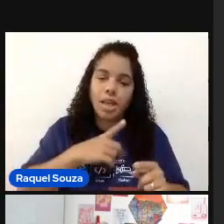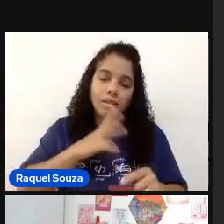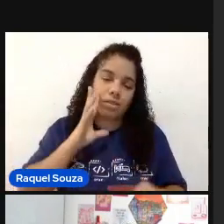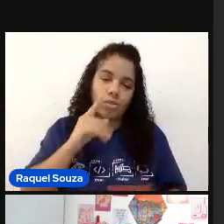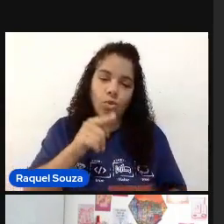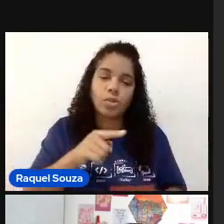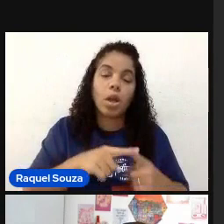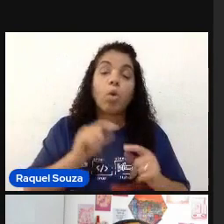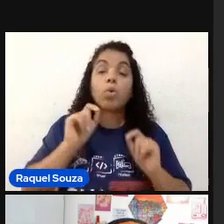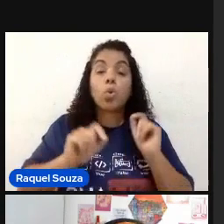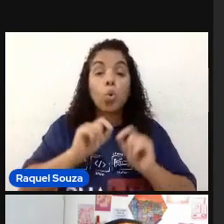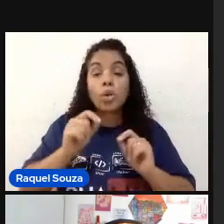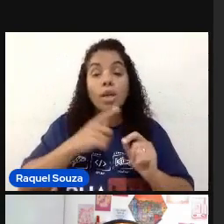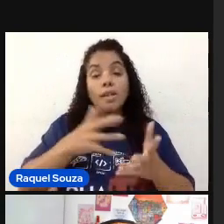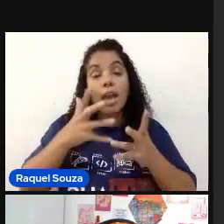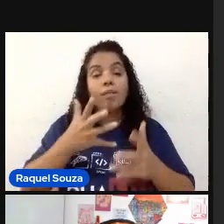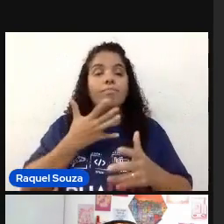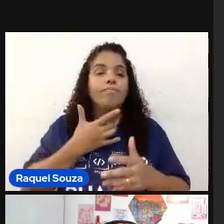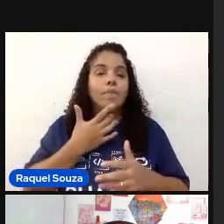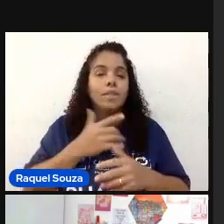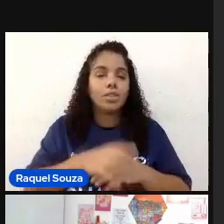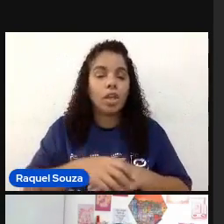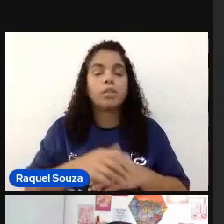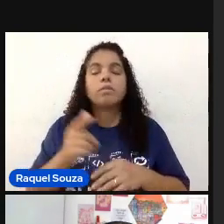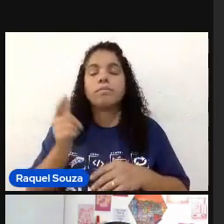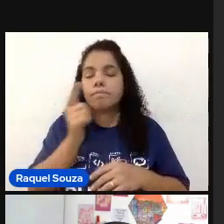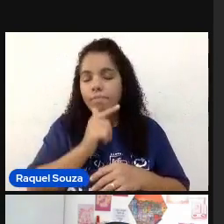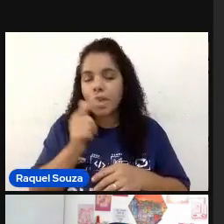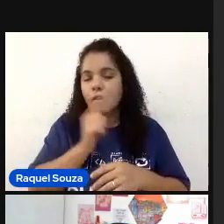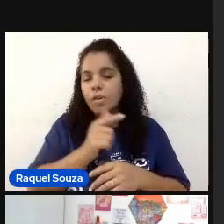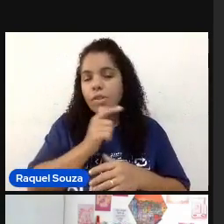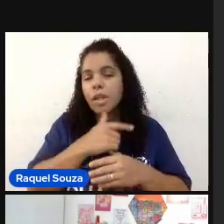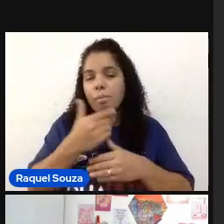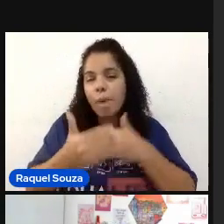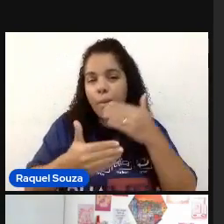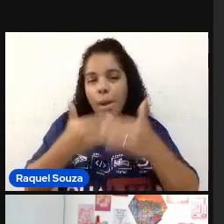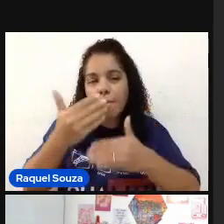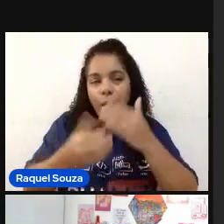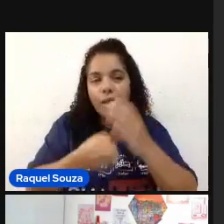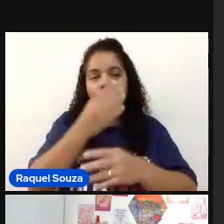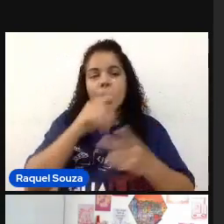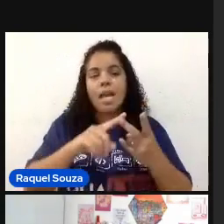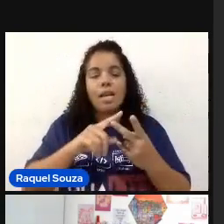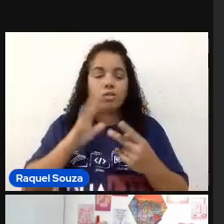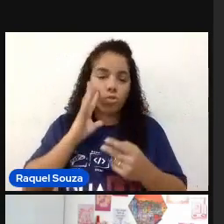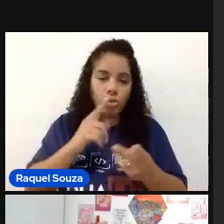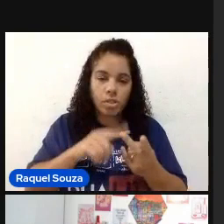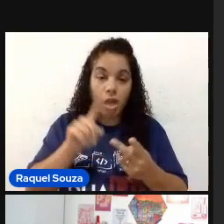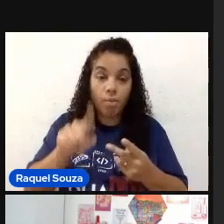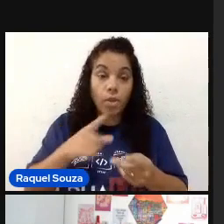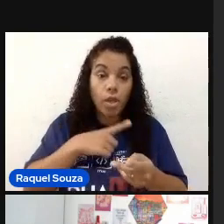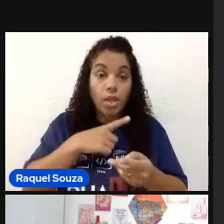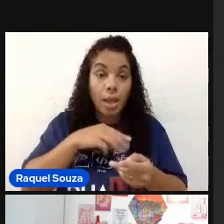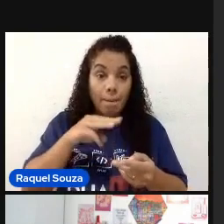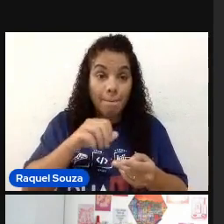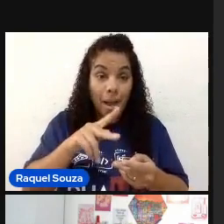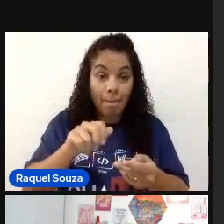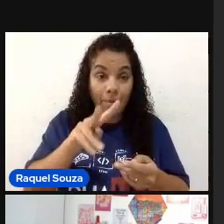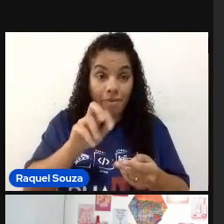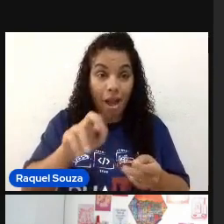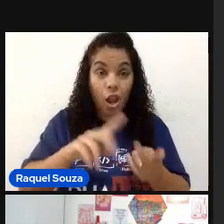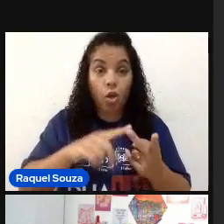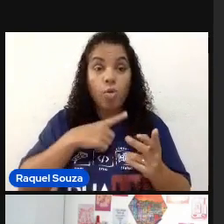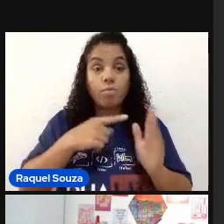o que é desejável? Então, a gente vai conseguindo criar essa solução. E aí, o mapa de valor, ele define,